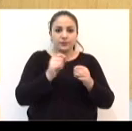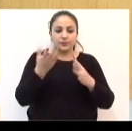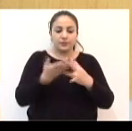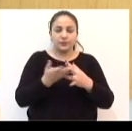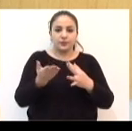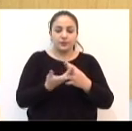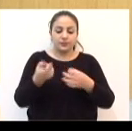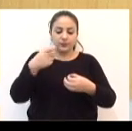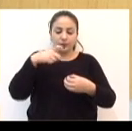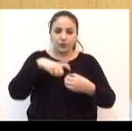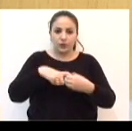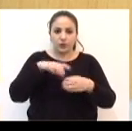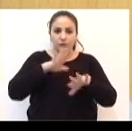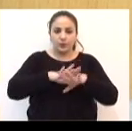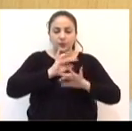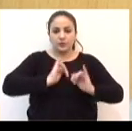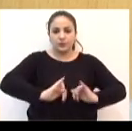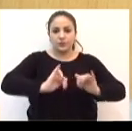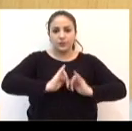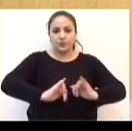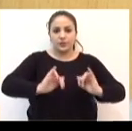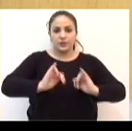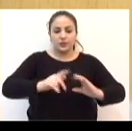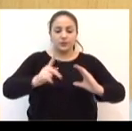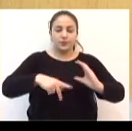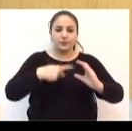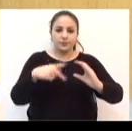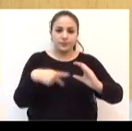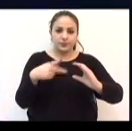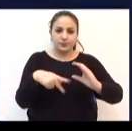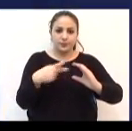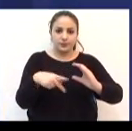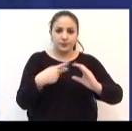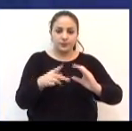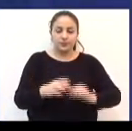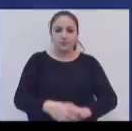e retornamos com outras informações da Câmara de Vereadores.